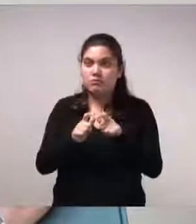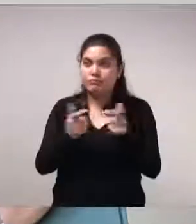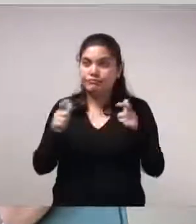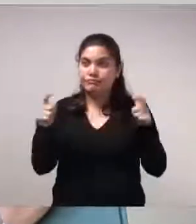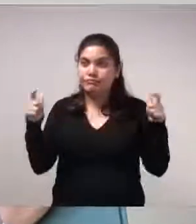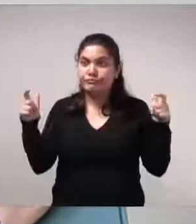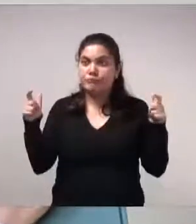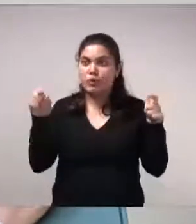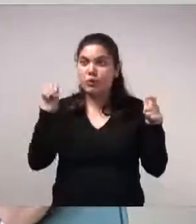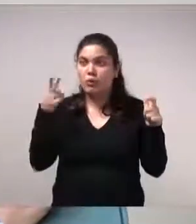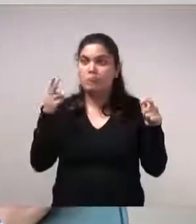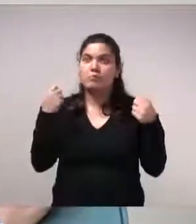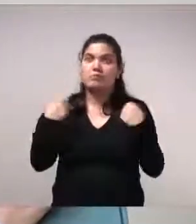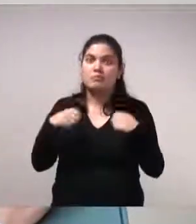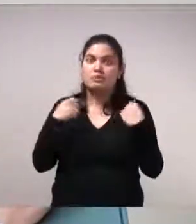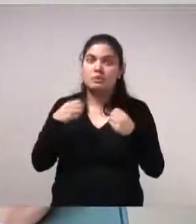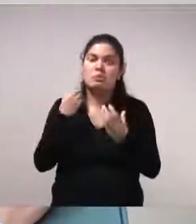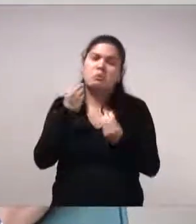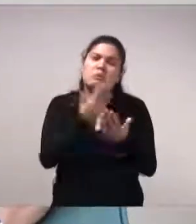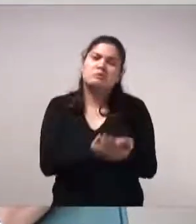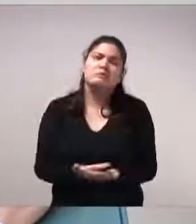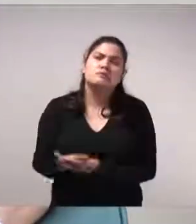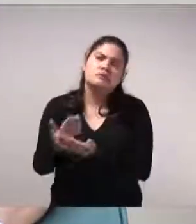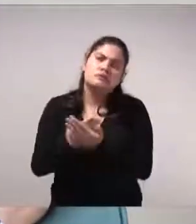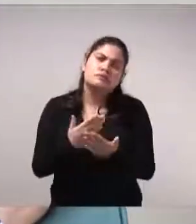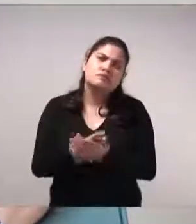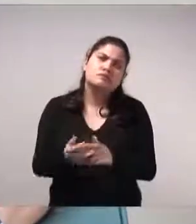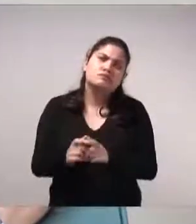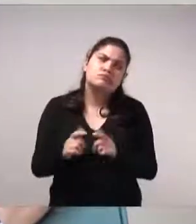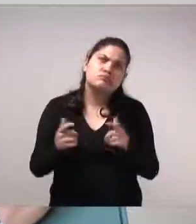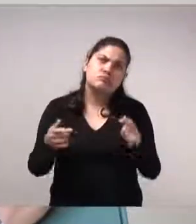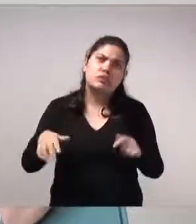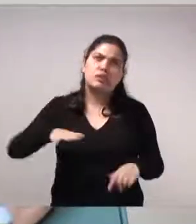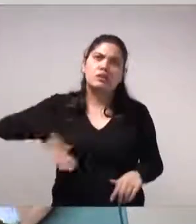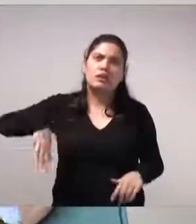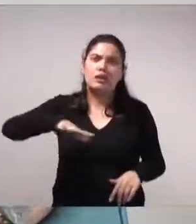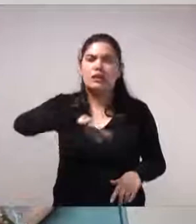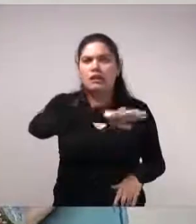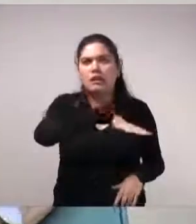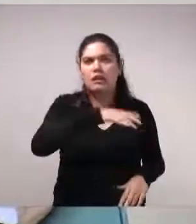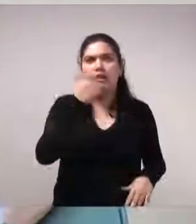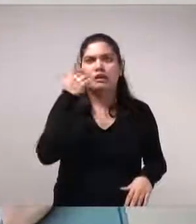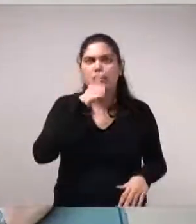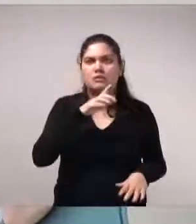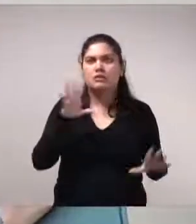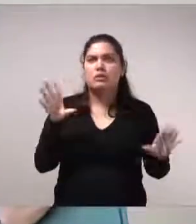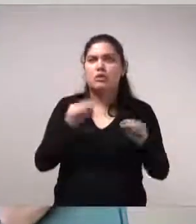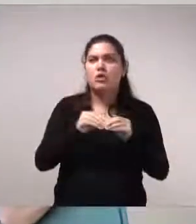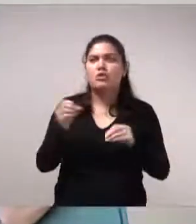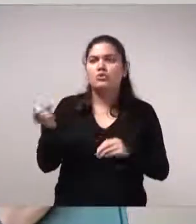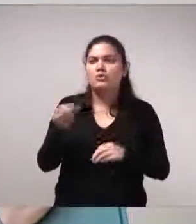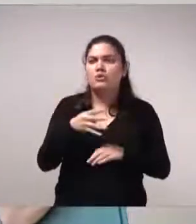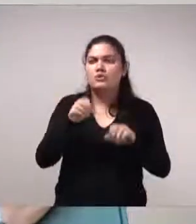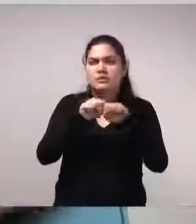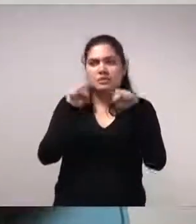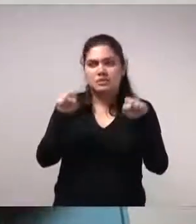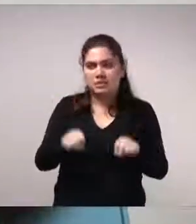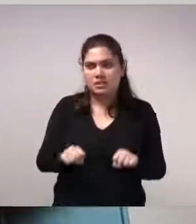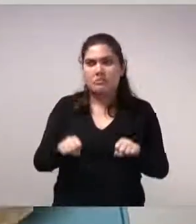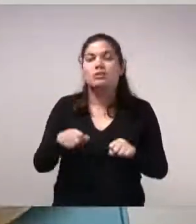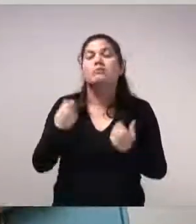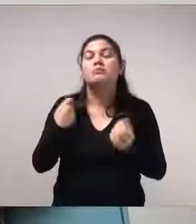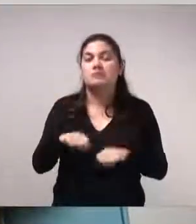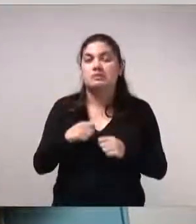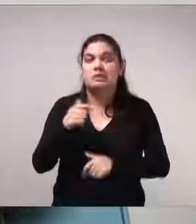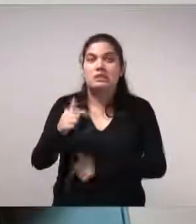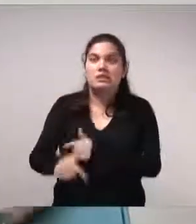ou precisa de muito estudo para fazer essas ampliações de áreas, espaços para absorver novos sistemas. Então, a gente tem que